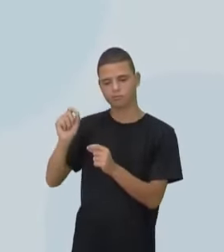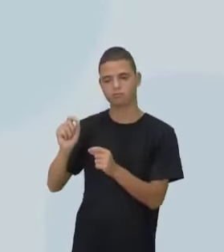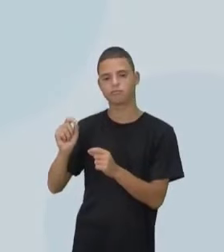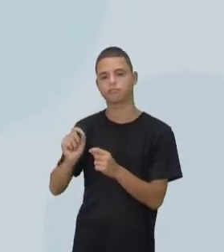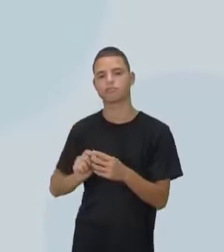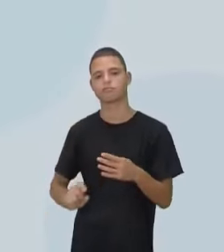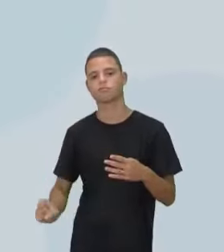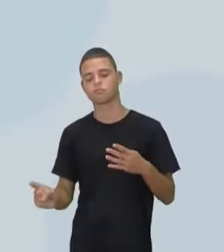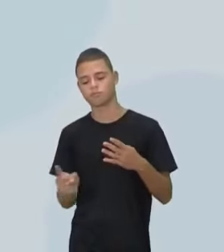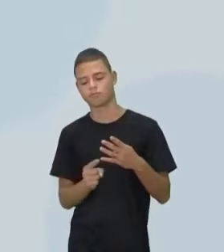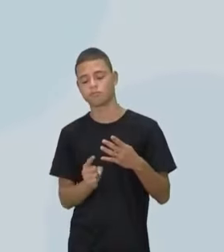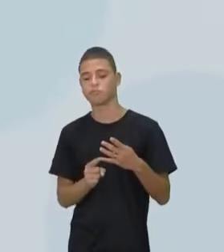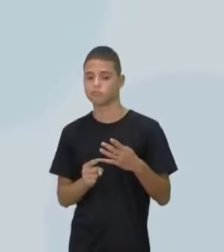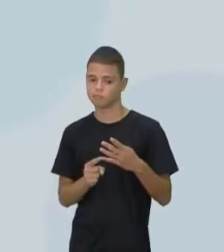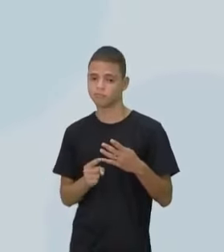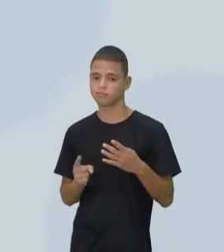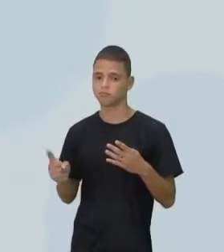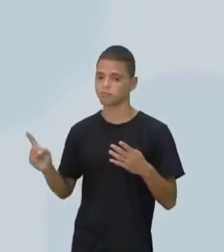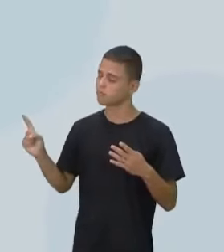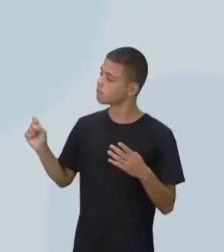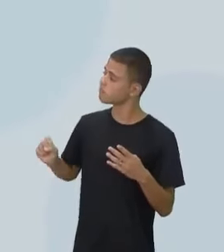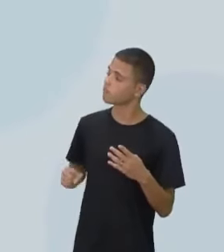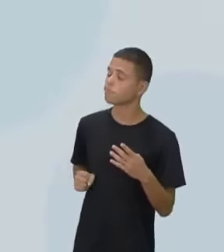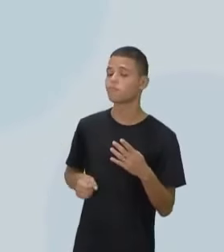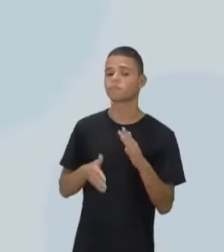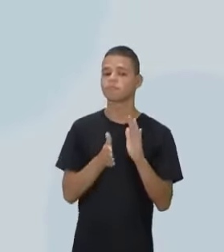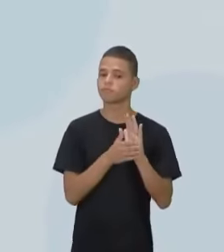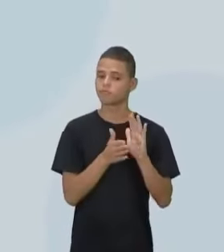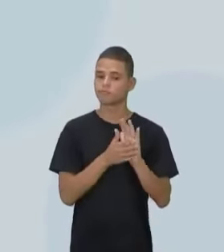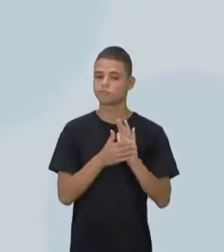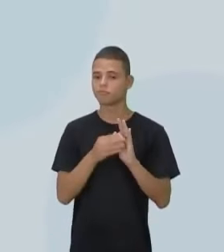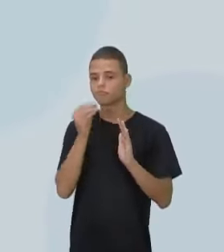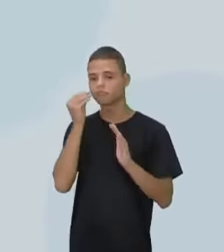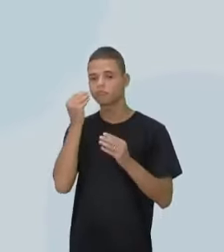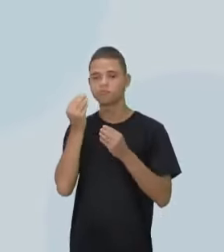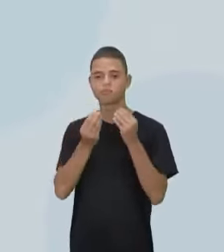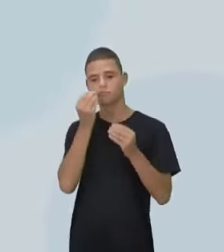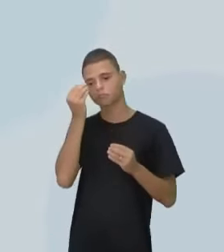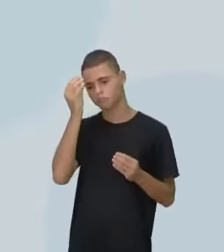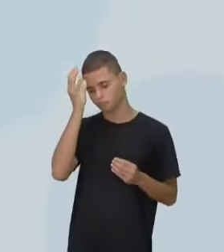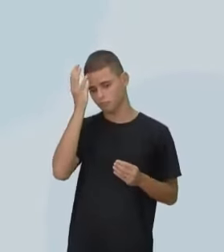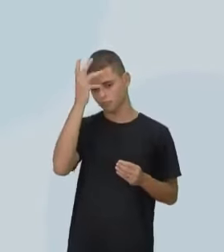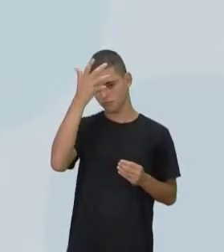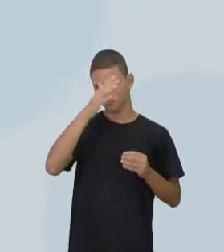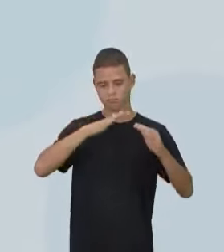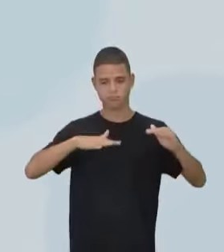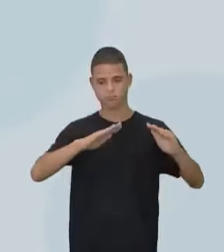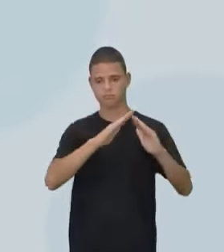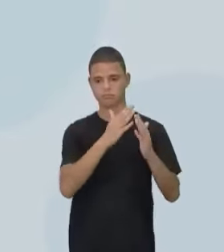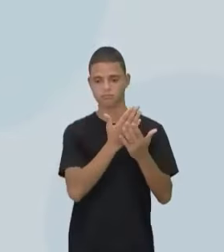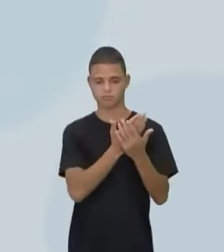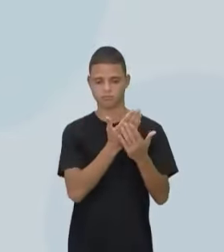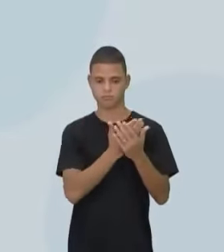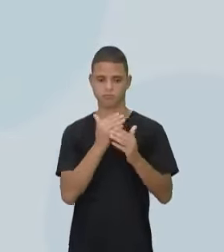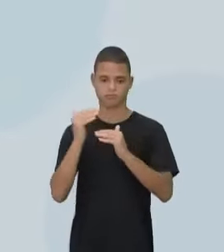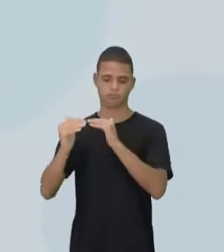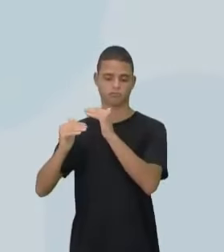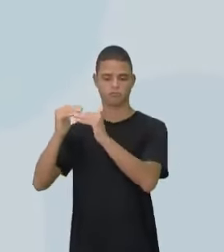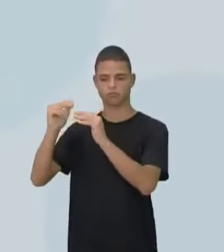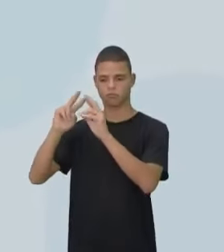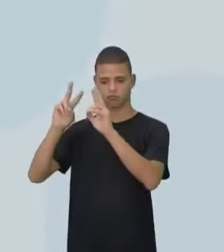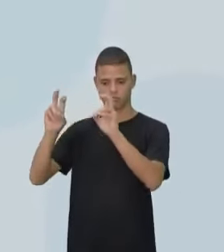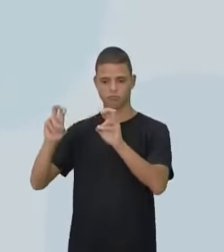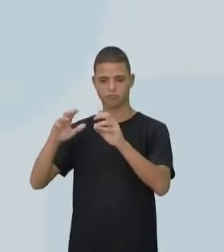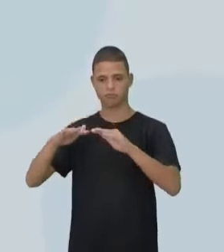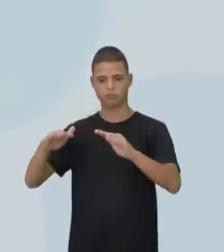esses desastres. Por fim, a gente vai propor aí uma proposta de intervenção, né, para todas as unidades escolares, para desenvolver essa